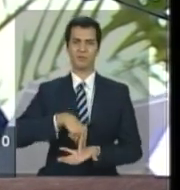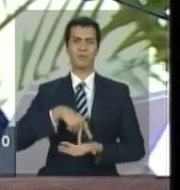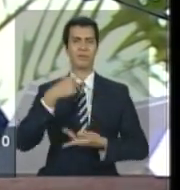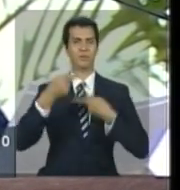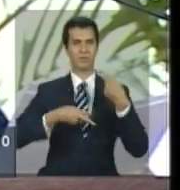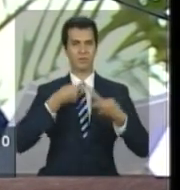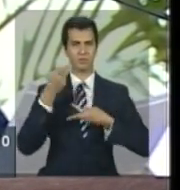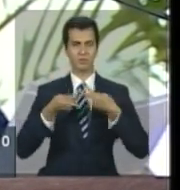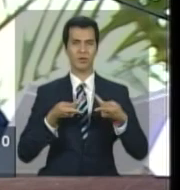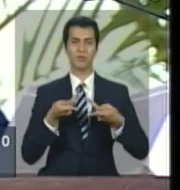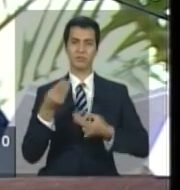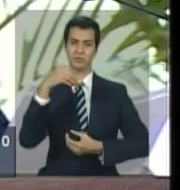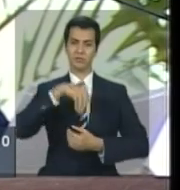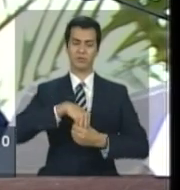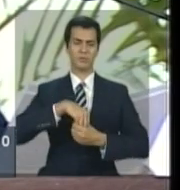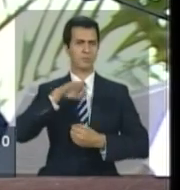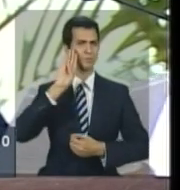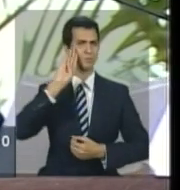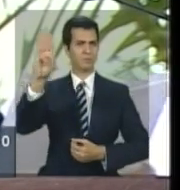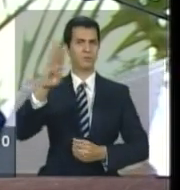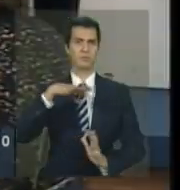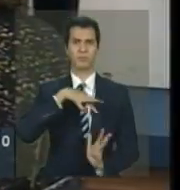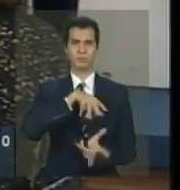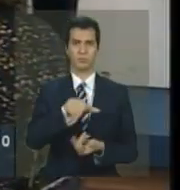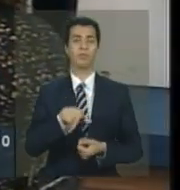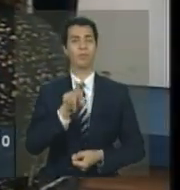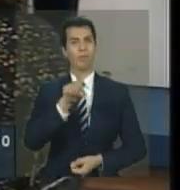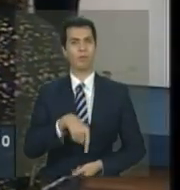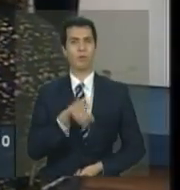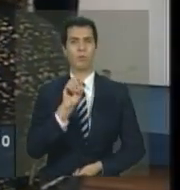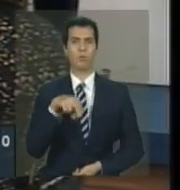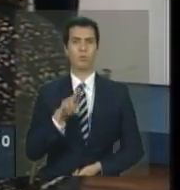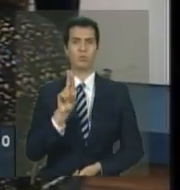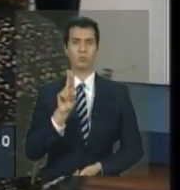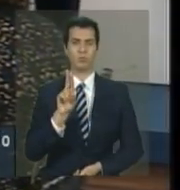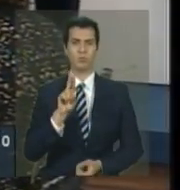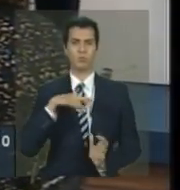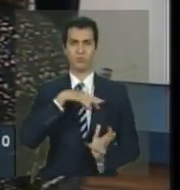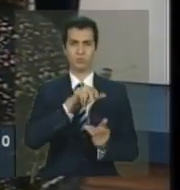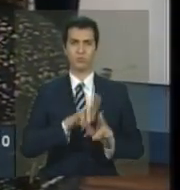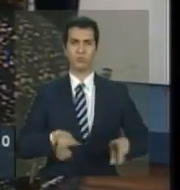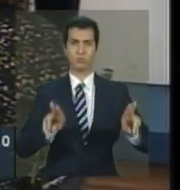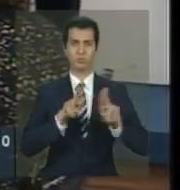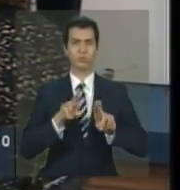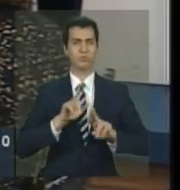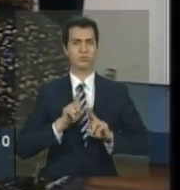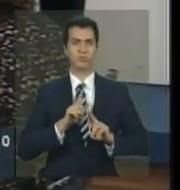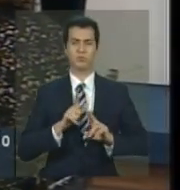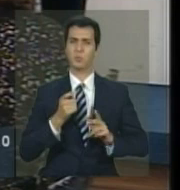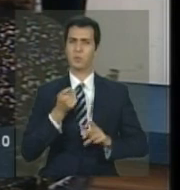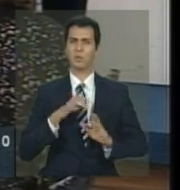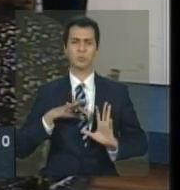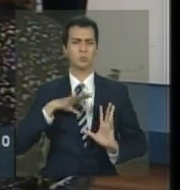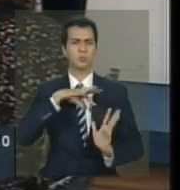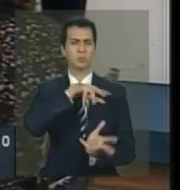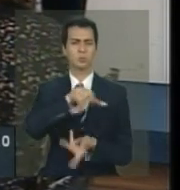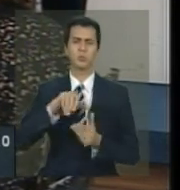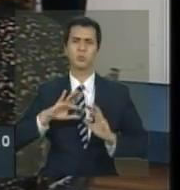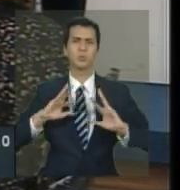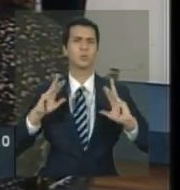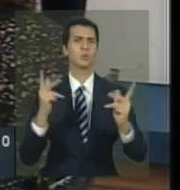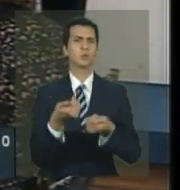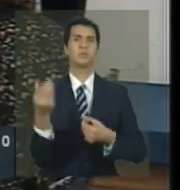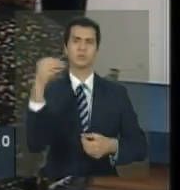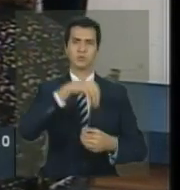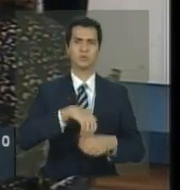mais importante colegiado internacional que reúne a quase totalidade do planeta, com